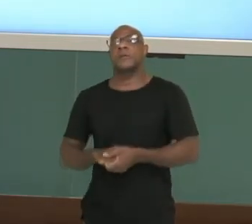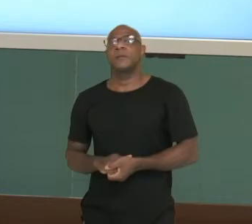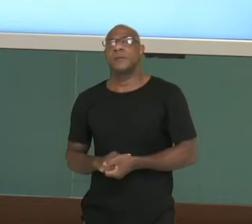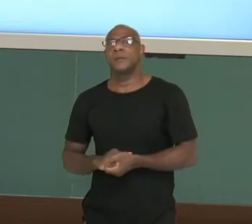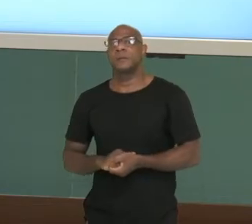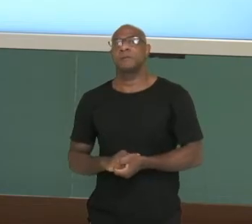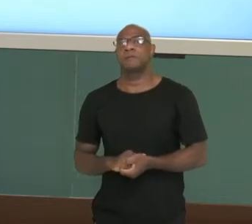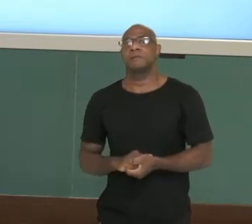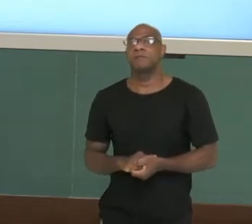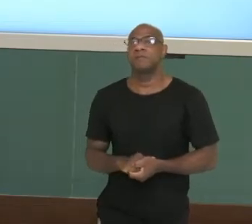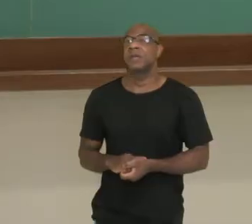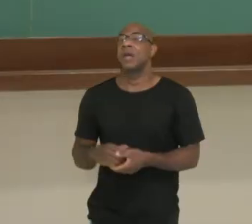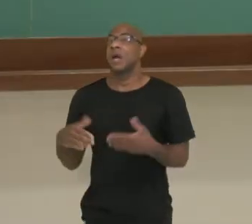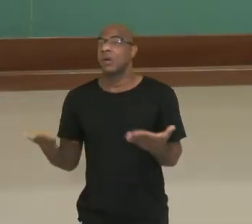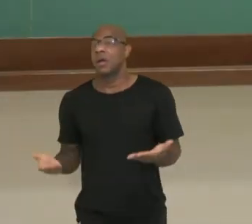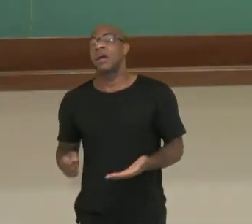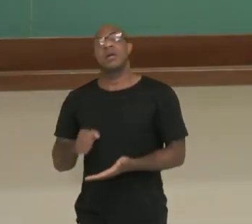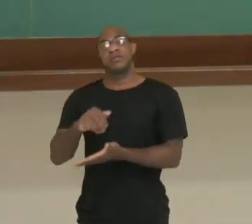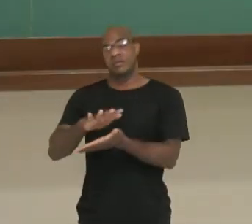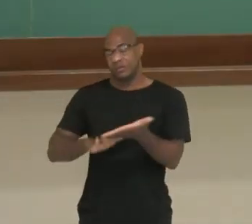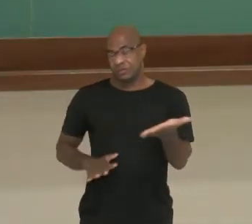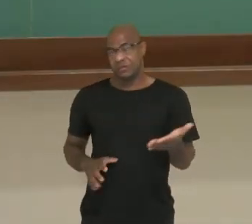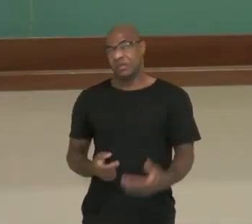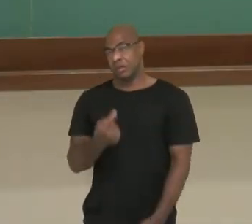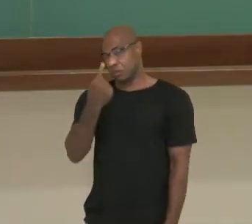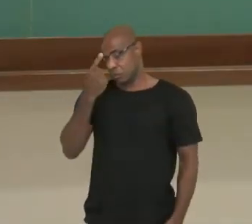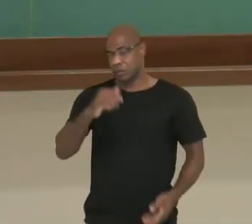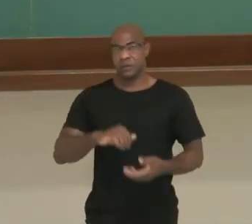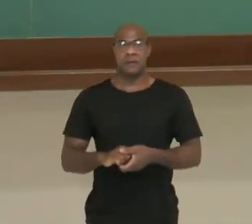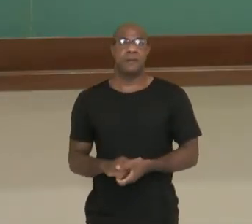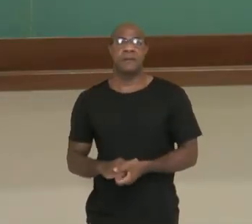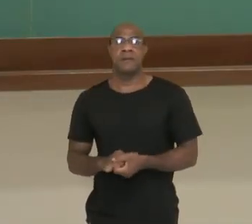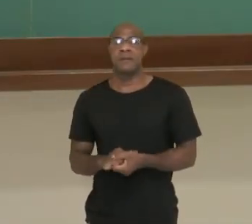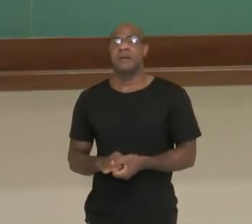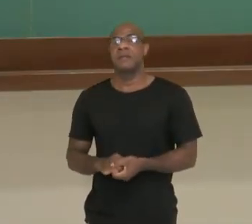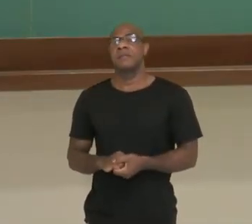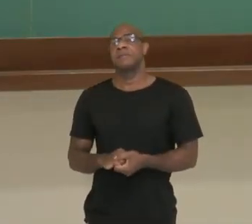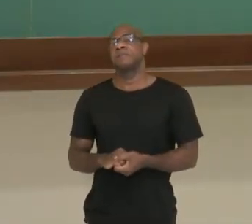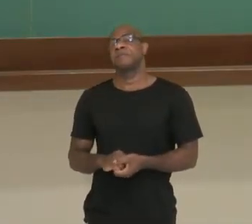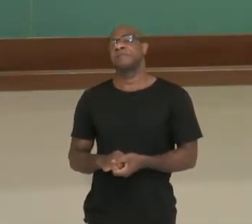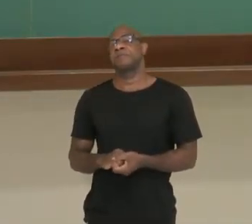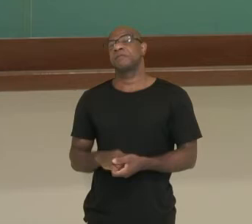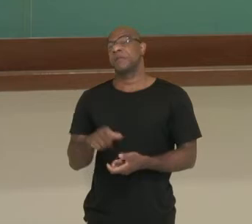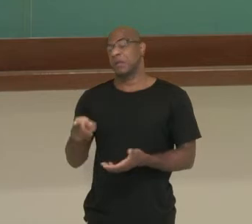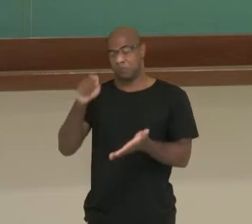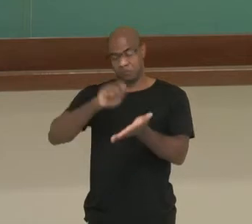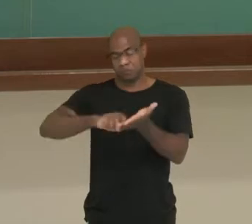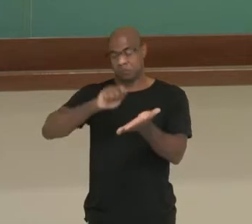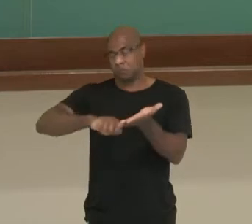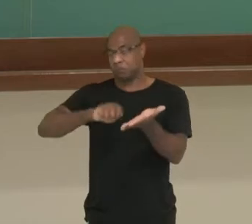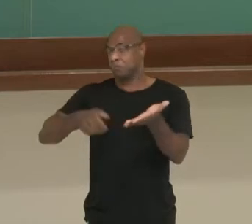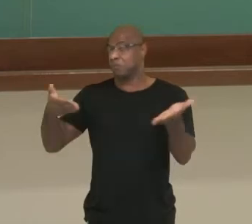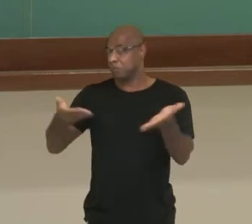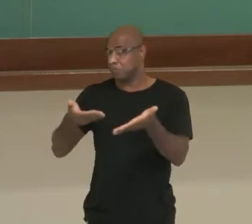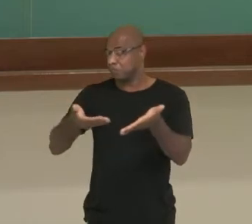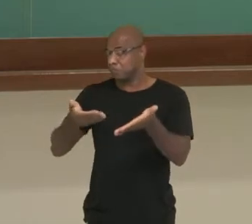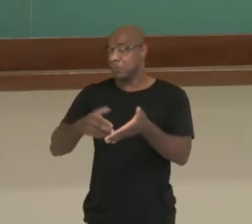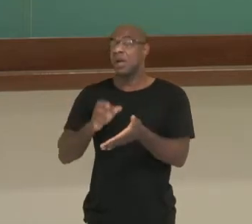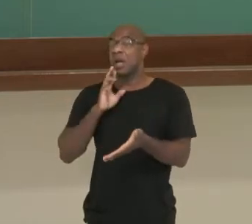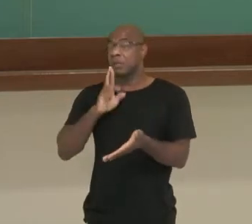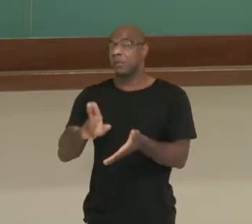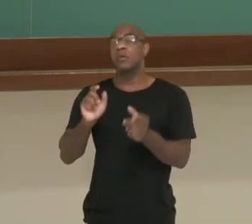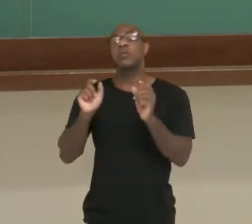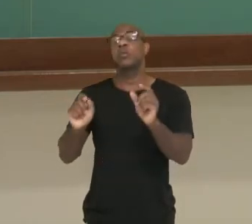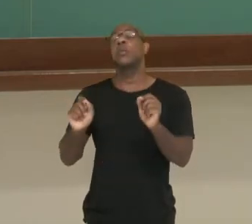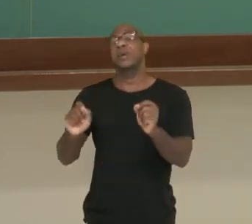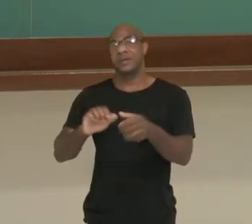dos oceanos. E agora a gente vai para a nossa atividade. Quero que você pegue seu caderno, que você anote essa atividade e responda a